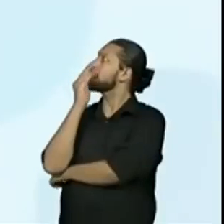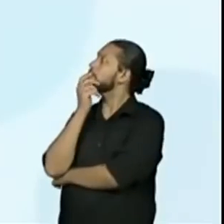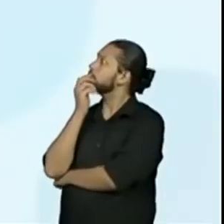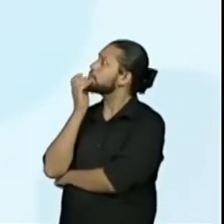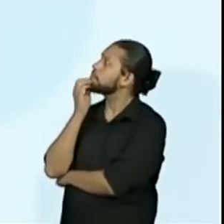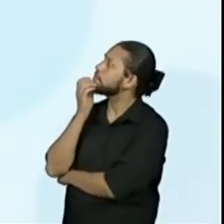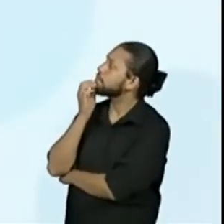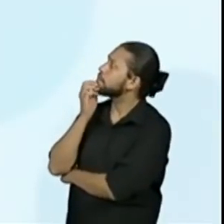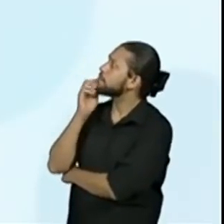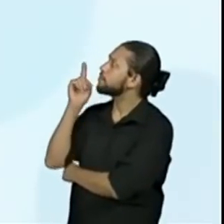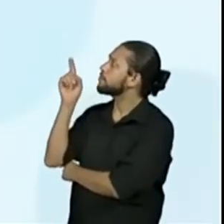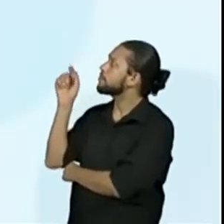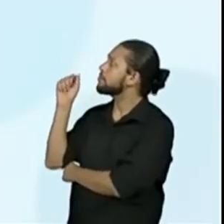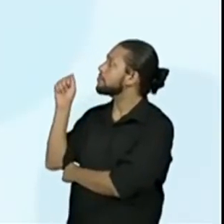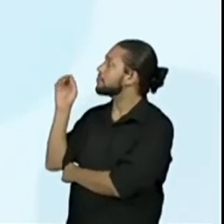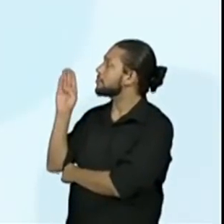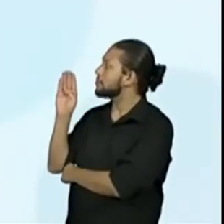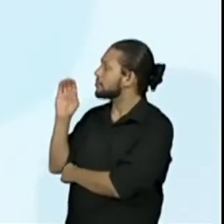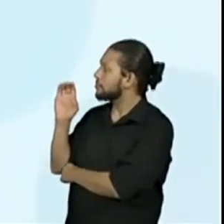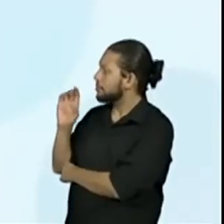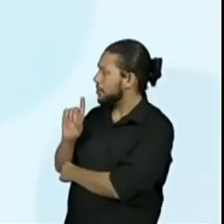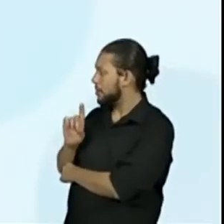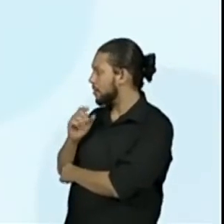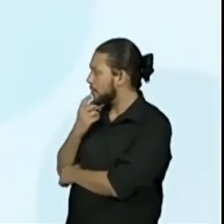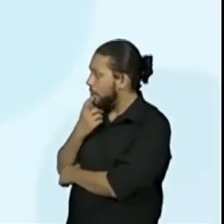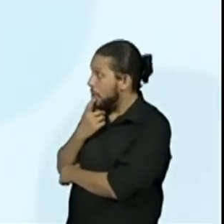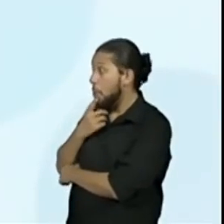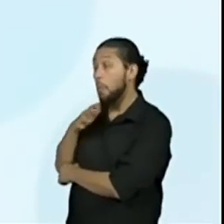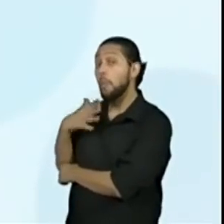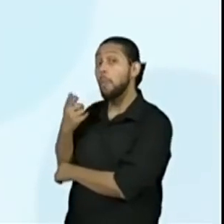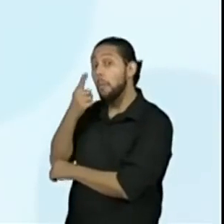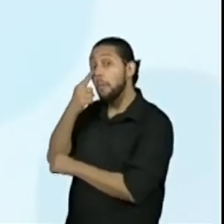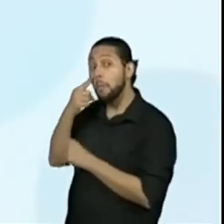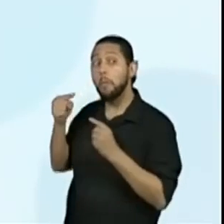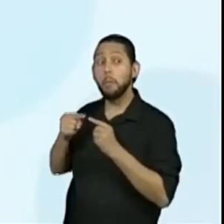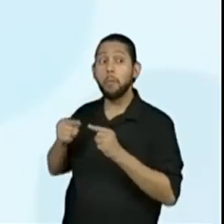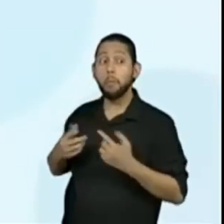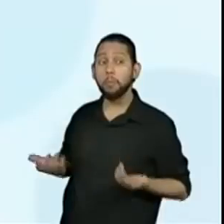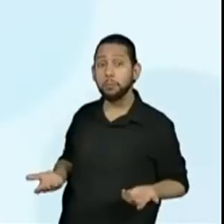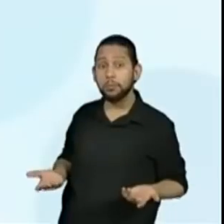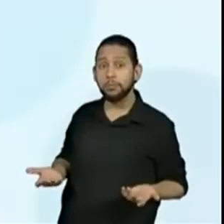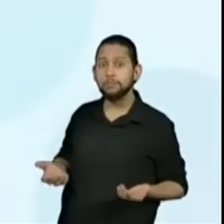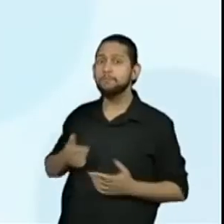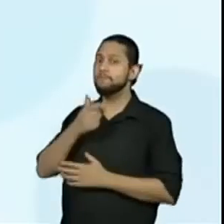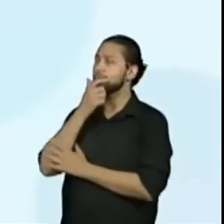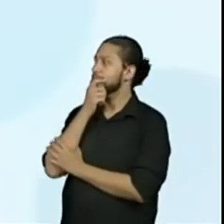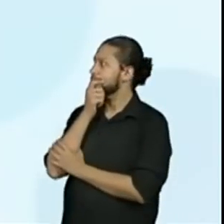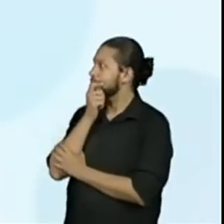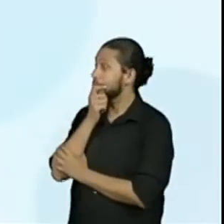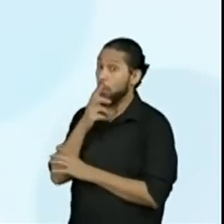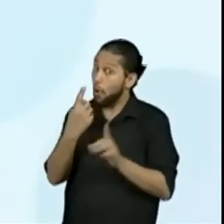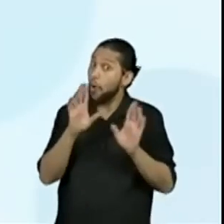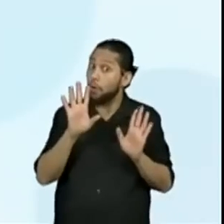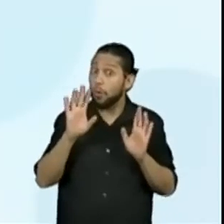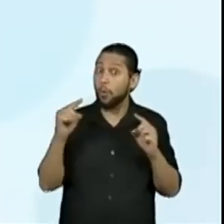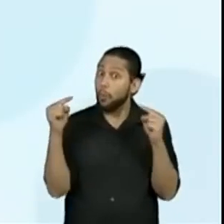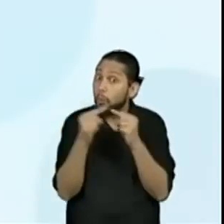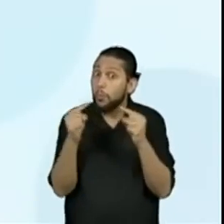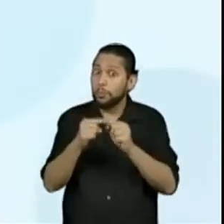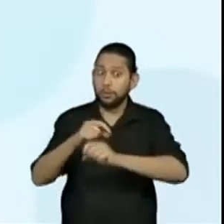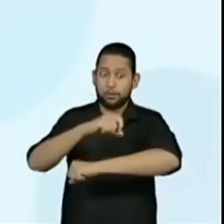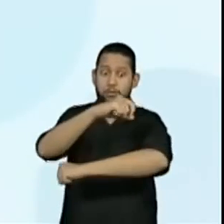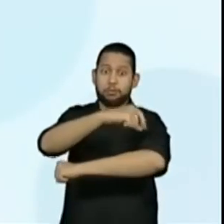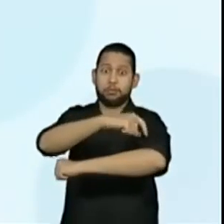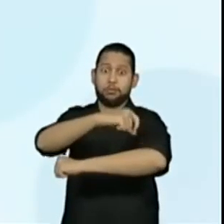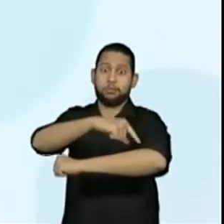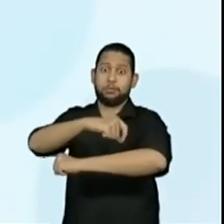daqui parece a mais adequada para proteger uma orca para horta para cercar uma